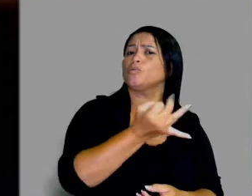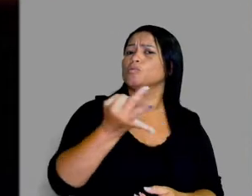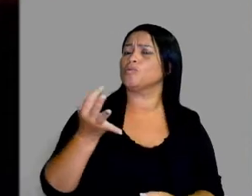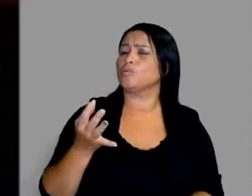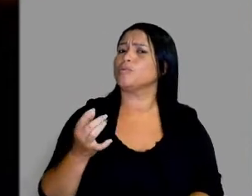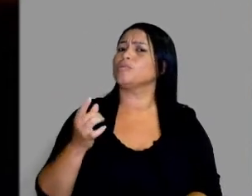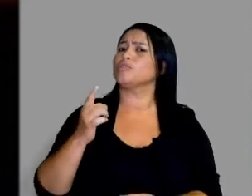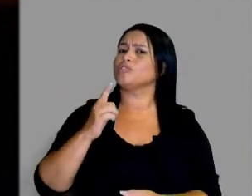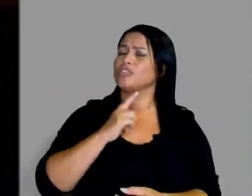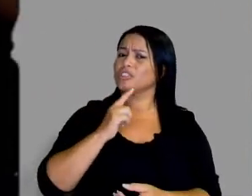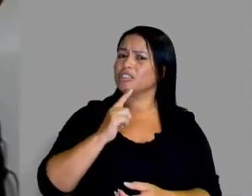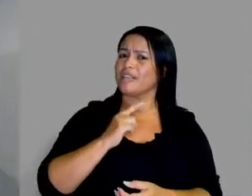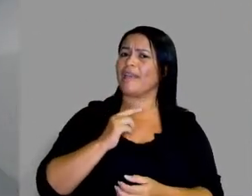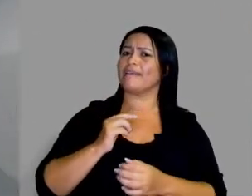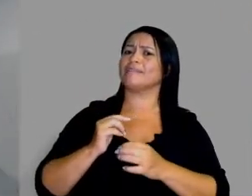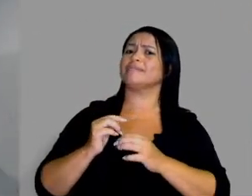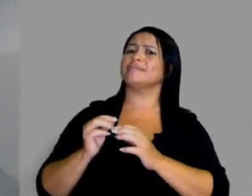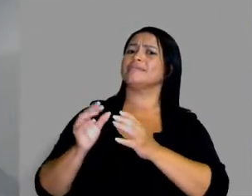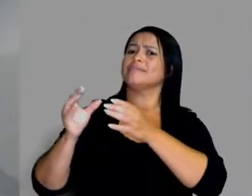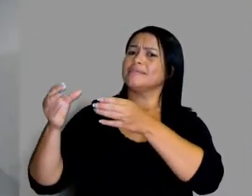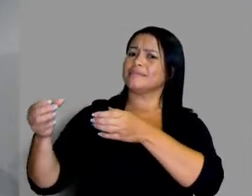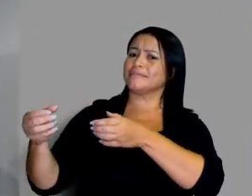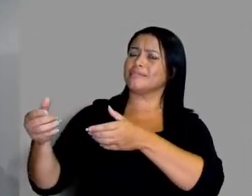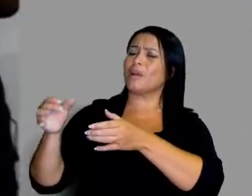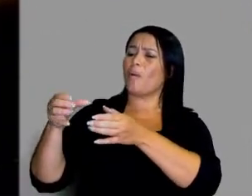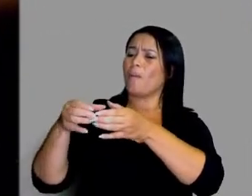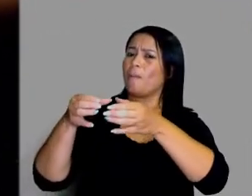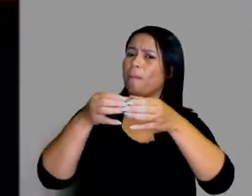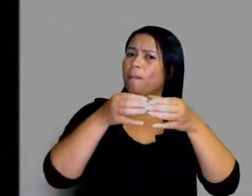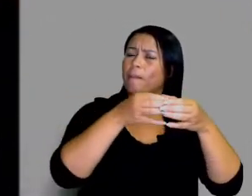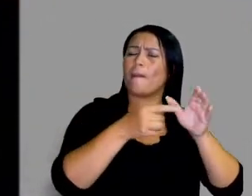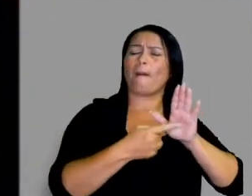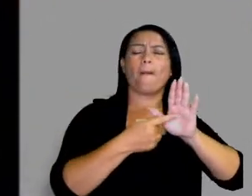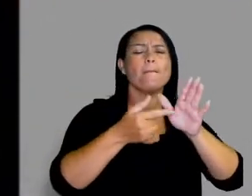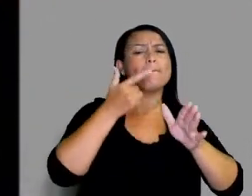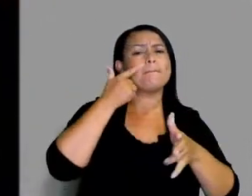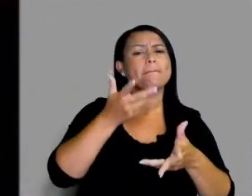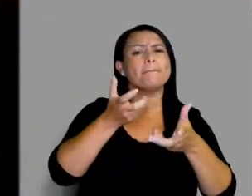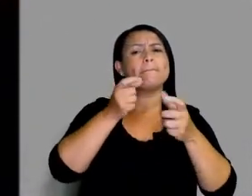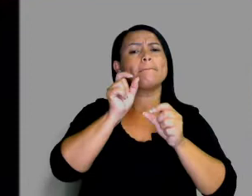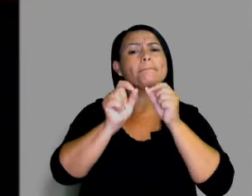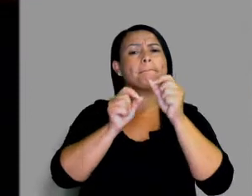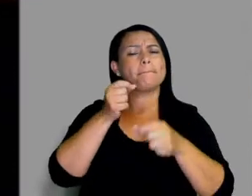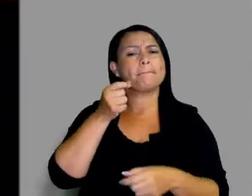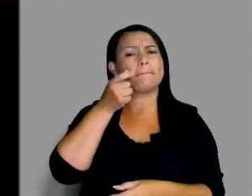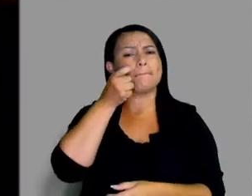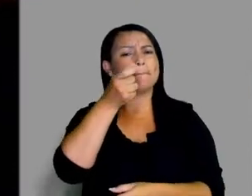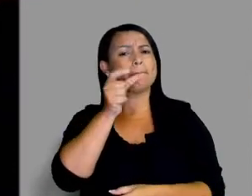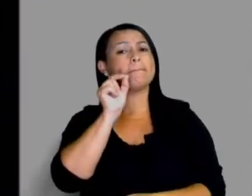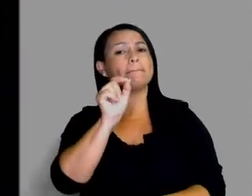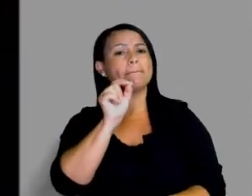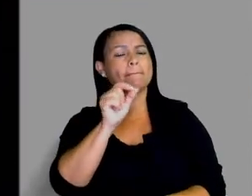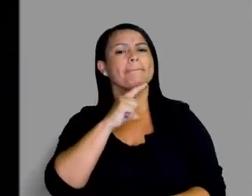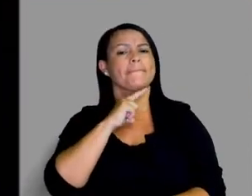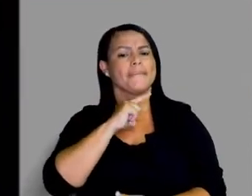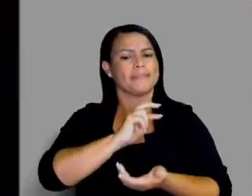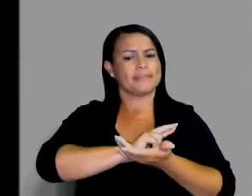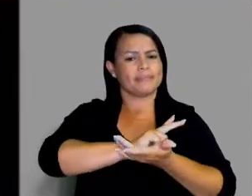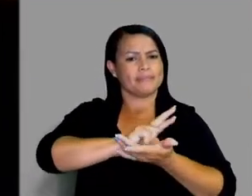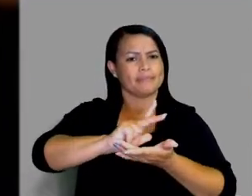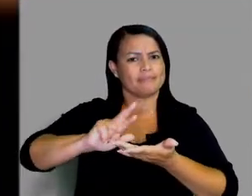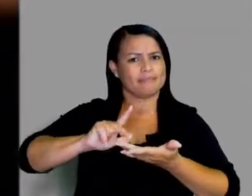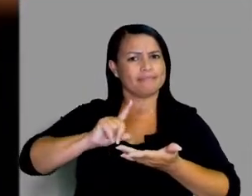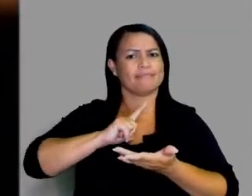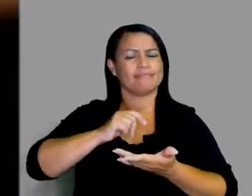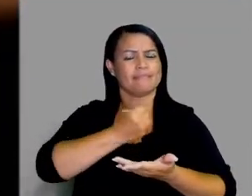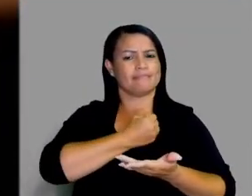algarismos que estão dispostos aqui, tá? Vamos observar que temos algarismos